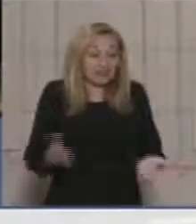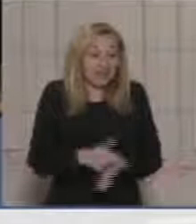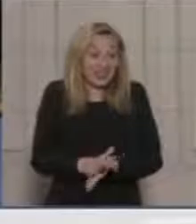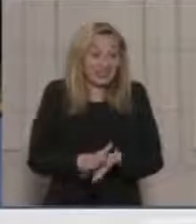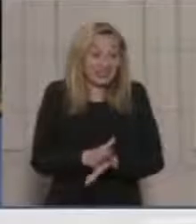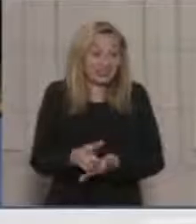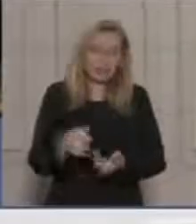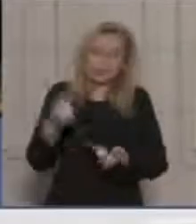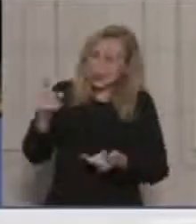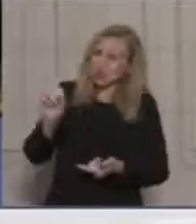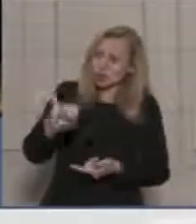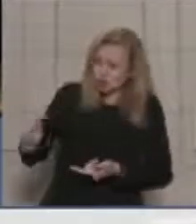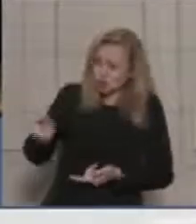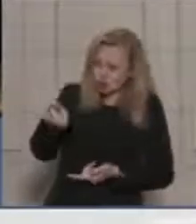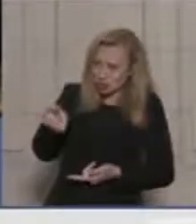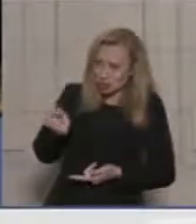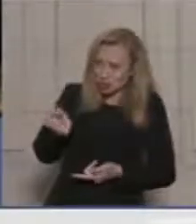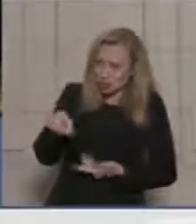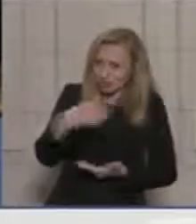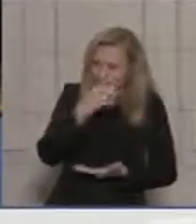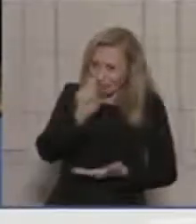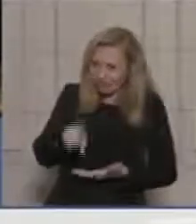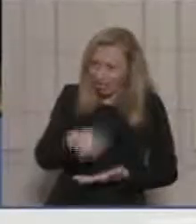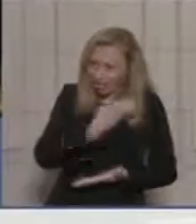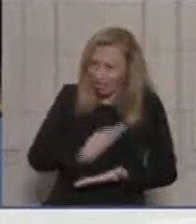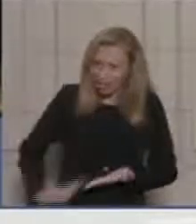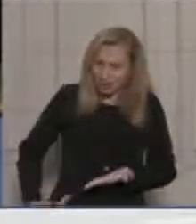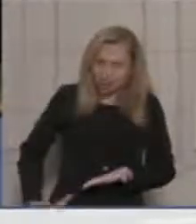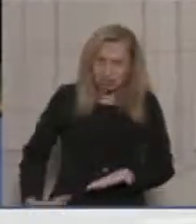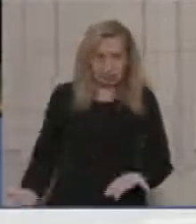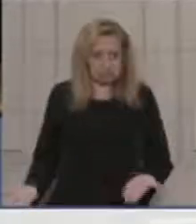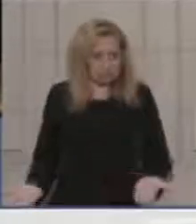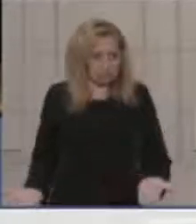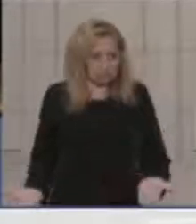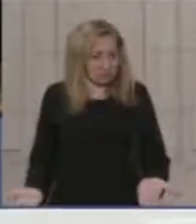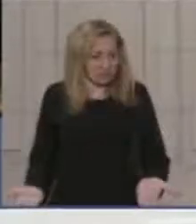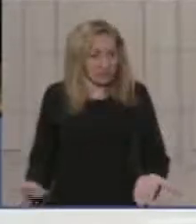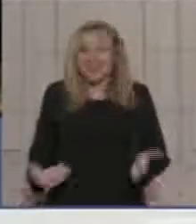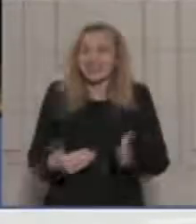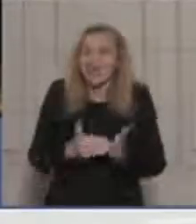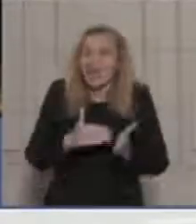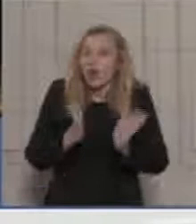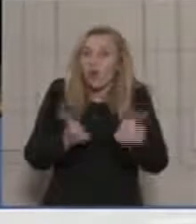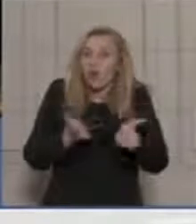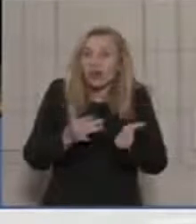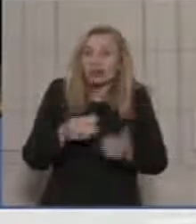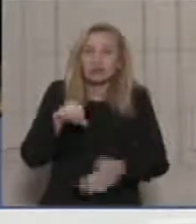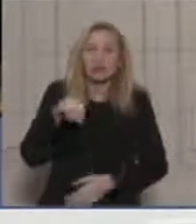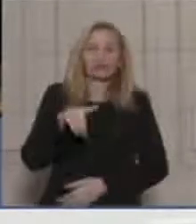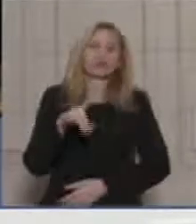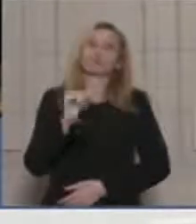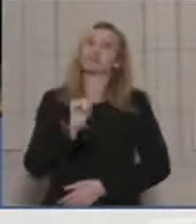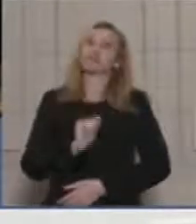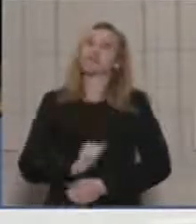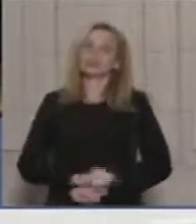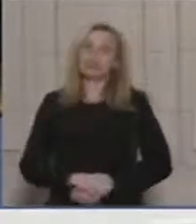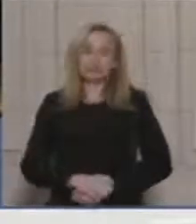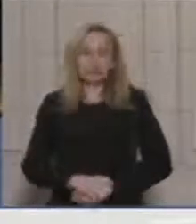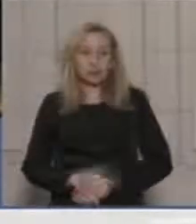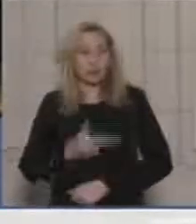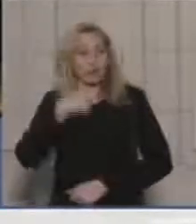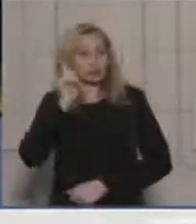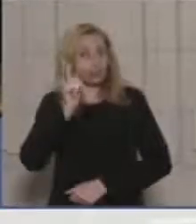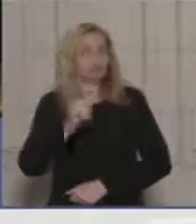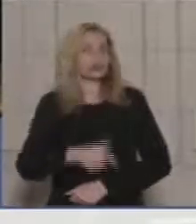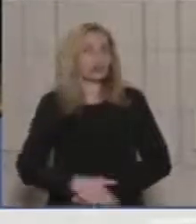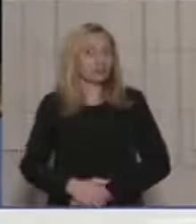Isso é governo? E só temos até agora 90 dias. Ontem,